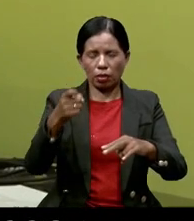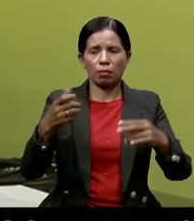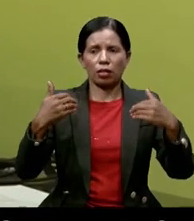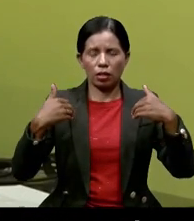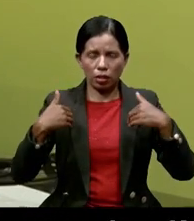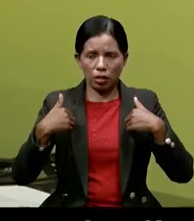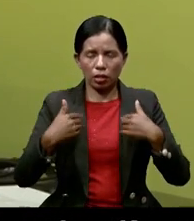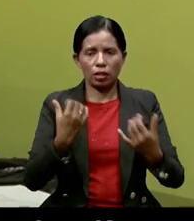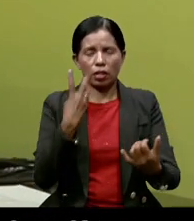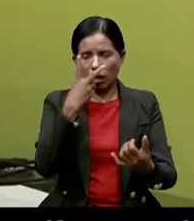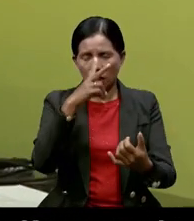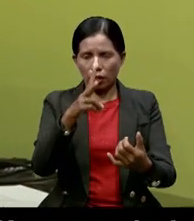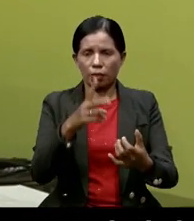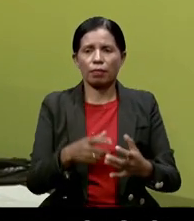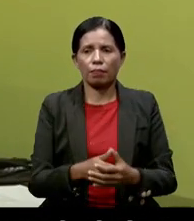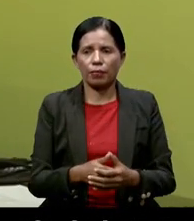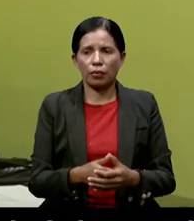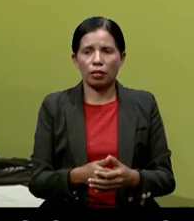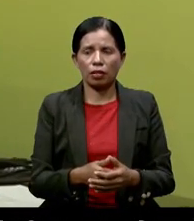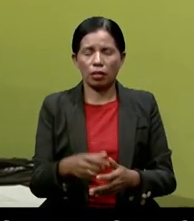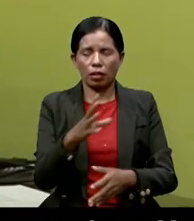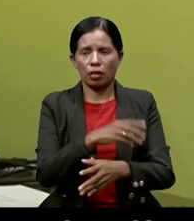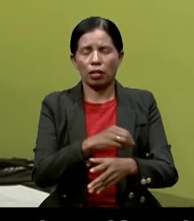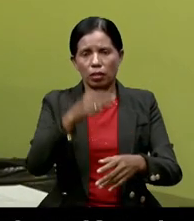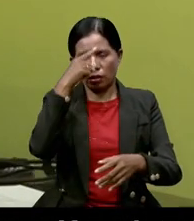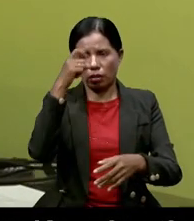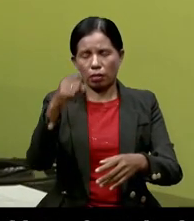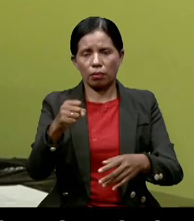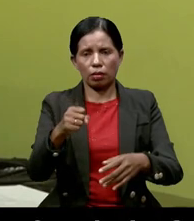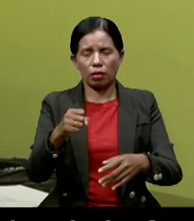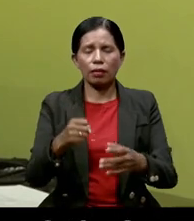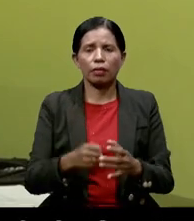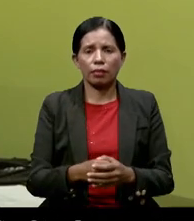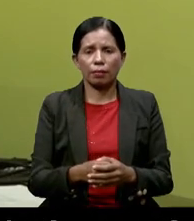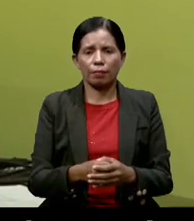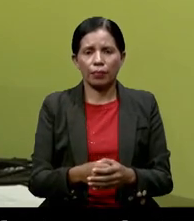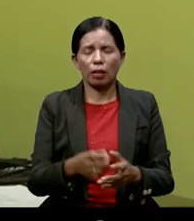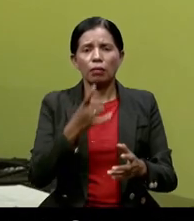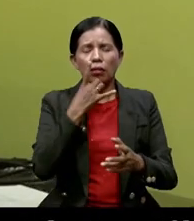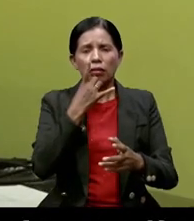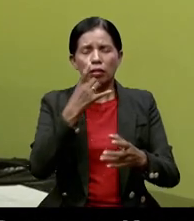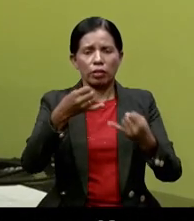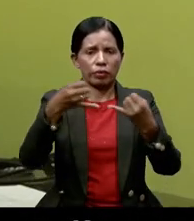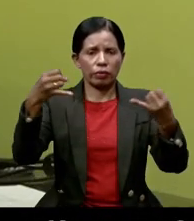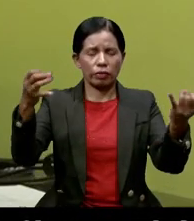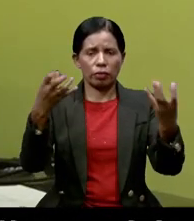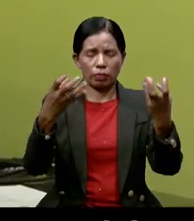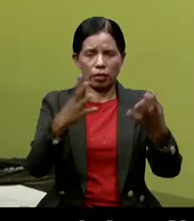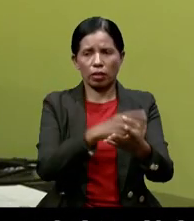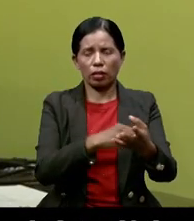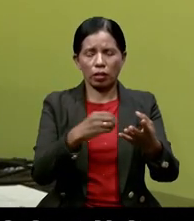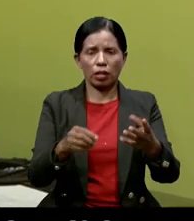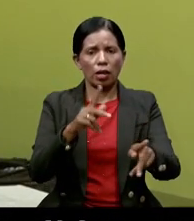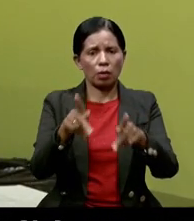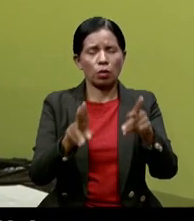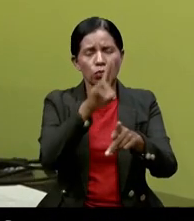e kusiku estare balu reventa ne tamba nia overload nia sobrecarga, carga nele o tamba também consumidor